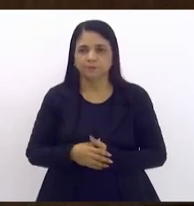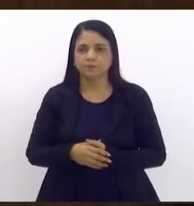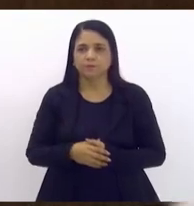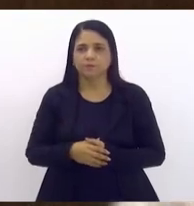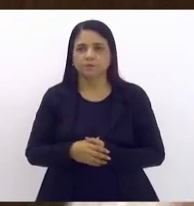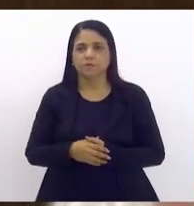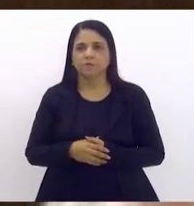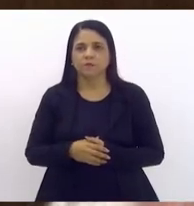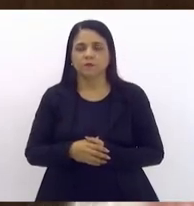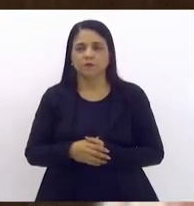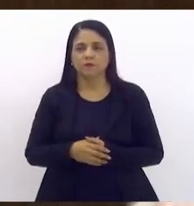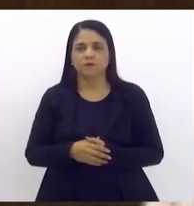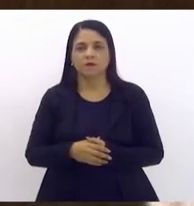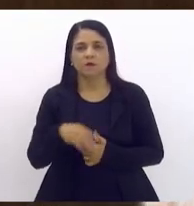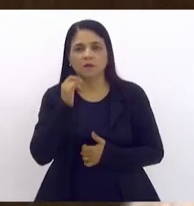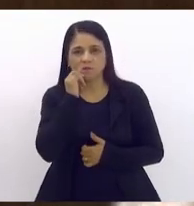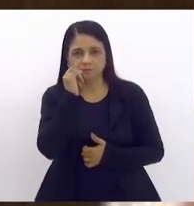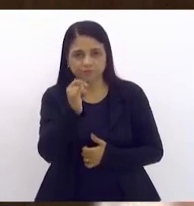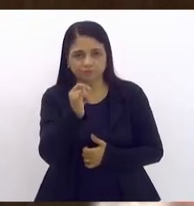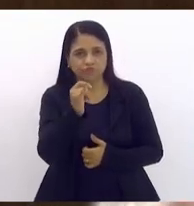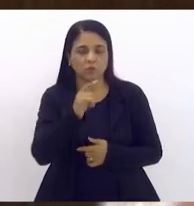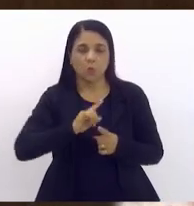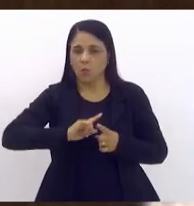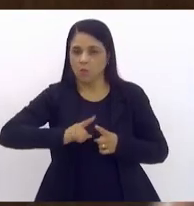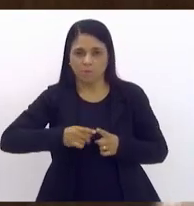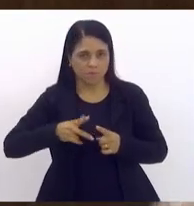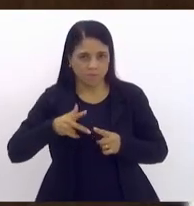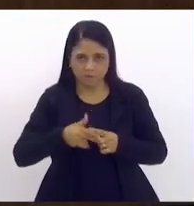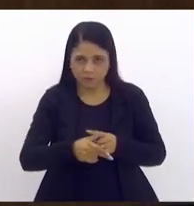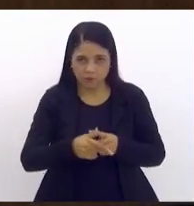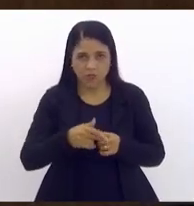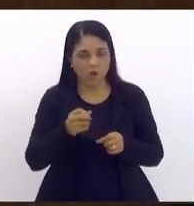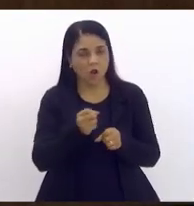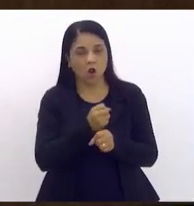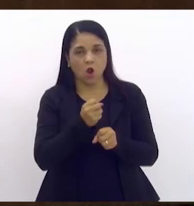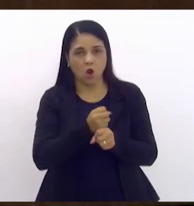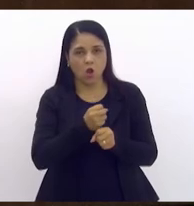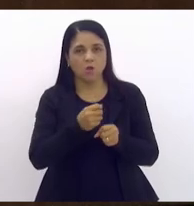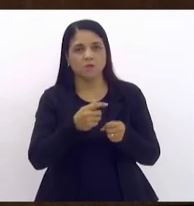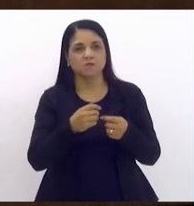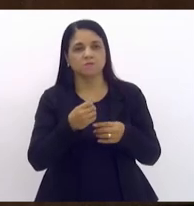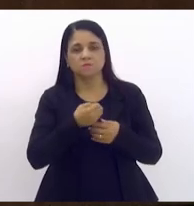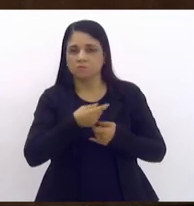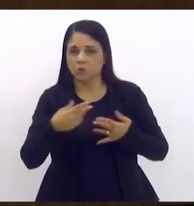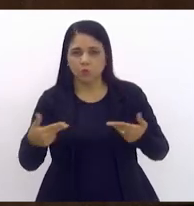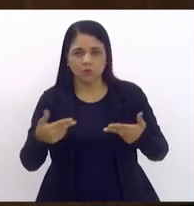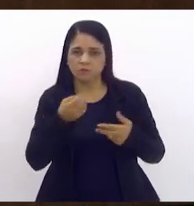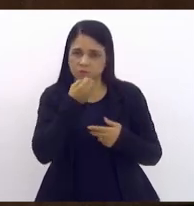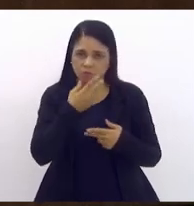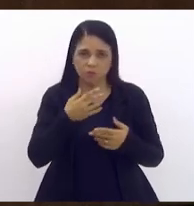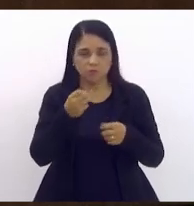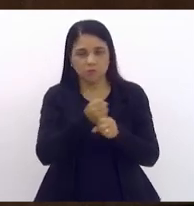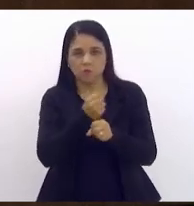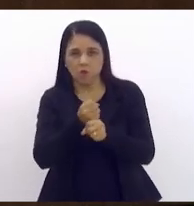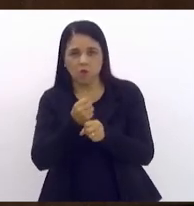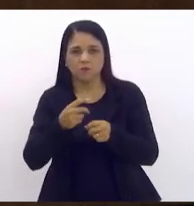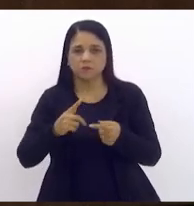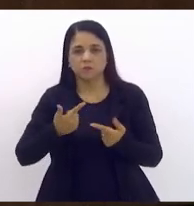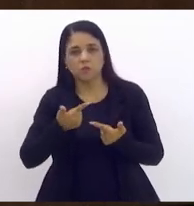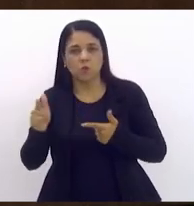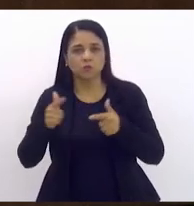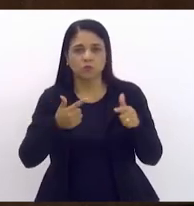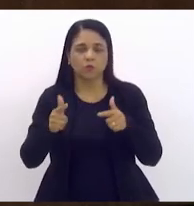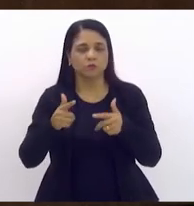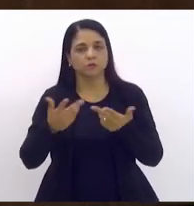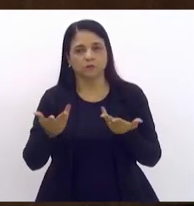A presente declaração não impedirá a realização de obras, reformas, benfeitorias e outras intervenções nas